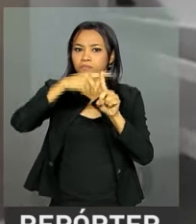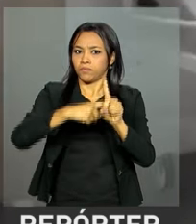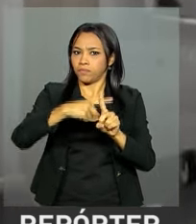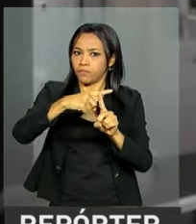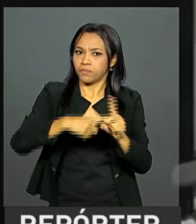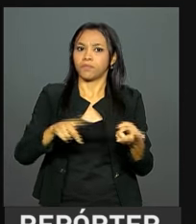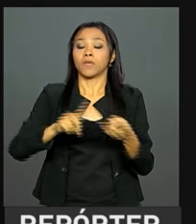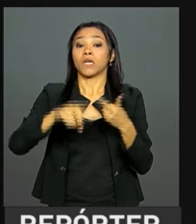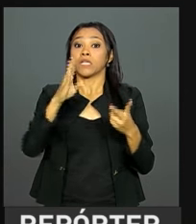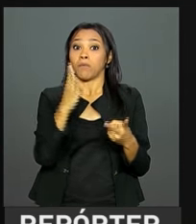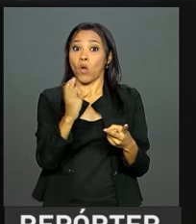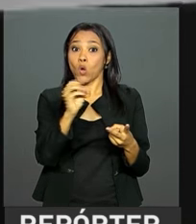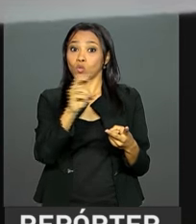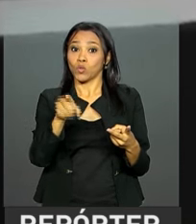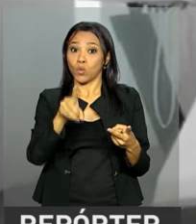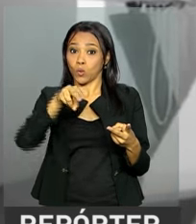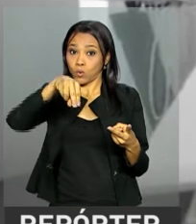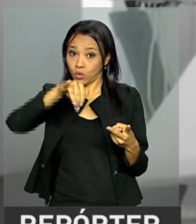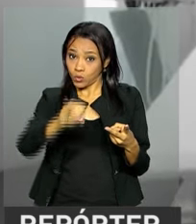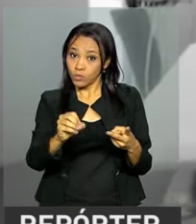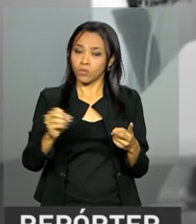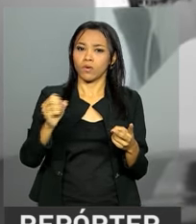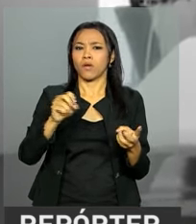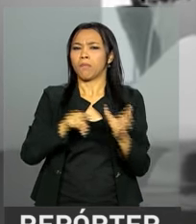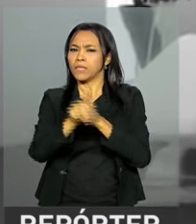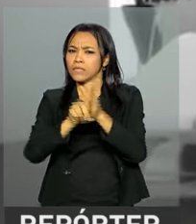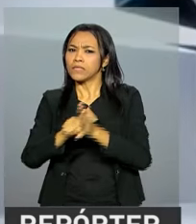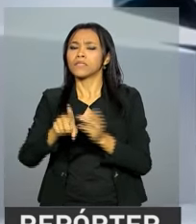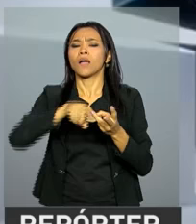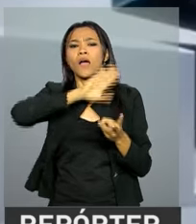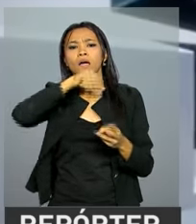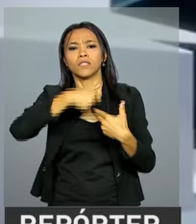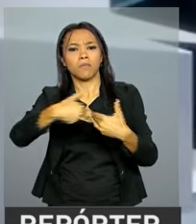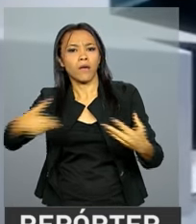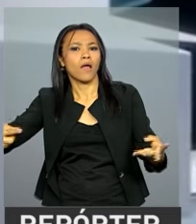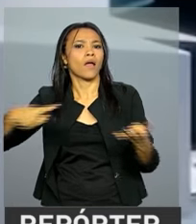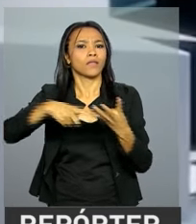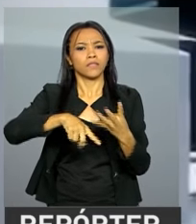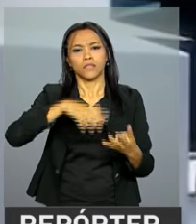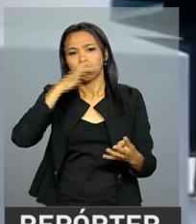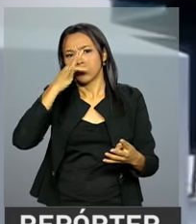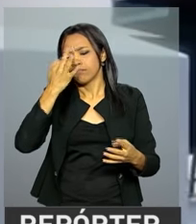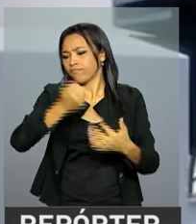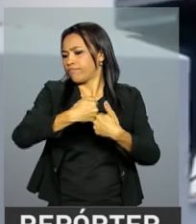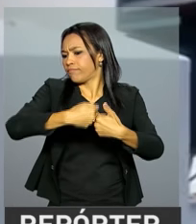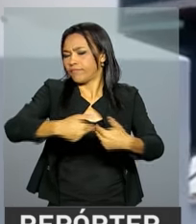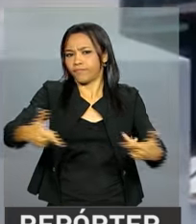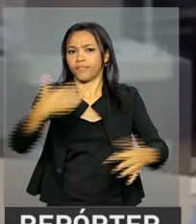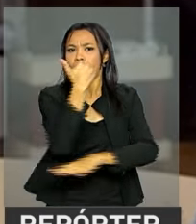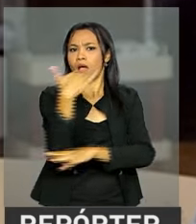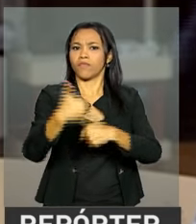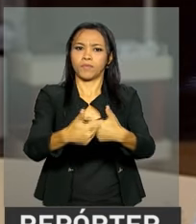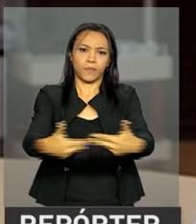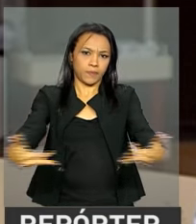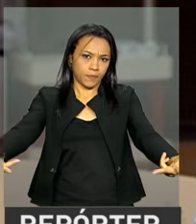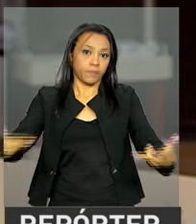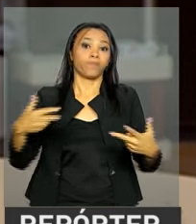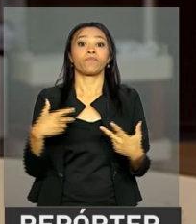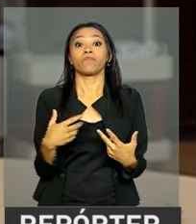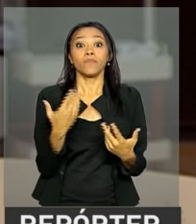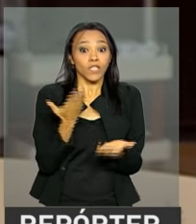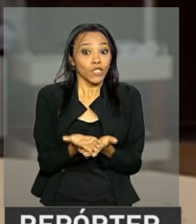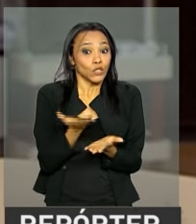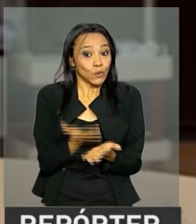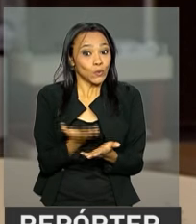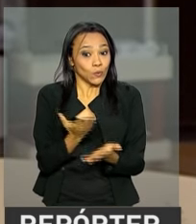buraco na camada de ozônio e pesquisa sobre animais e plantas da região e olha se estudar já é